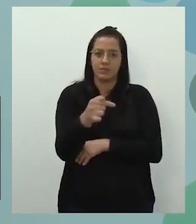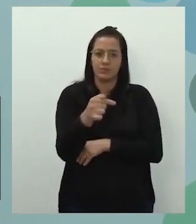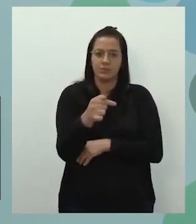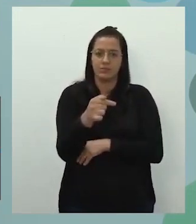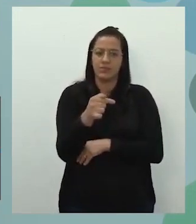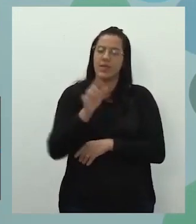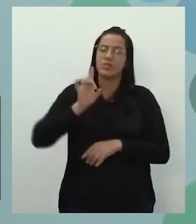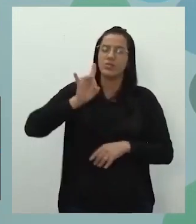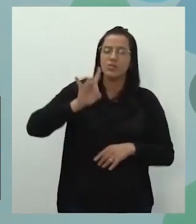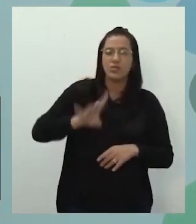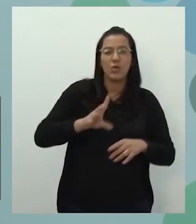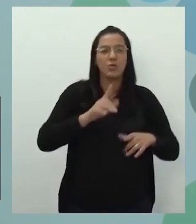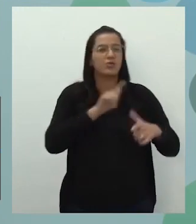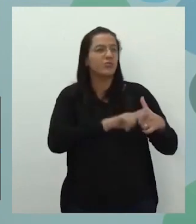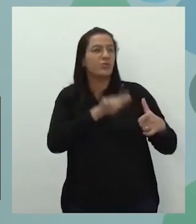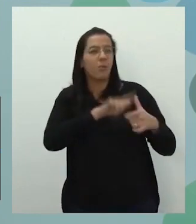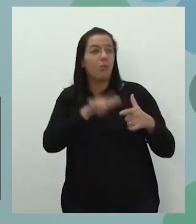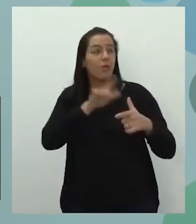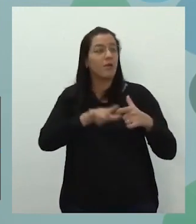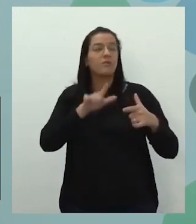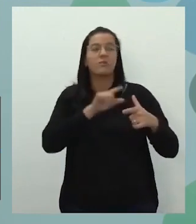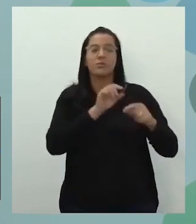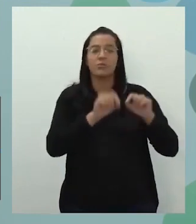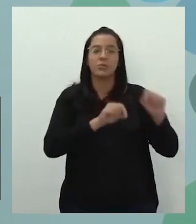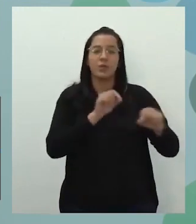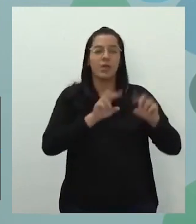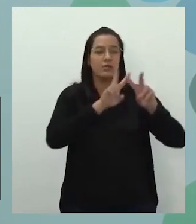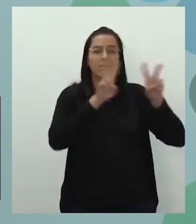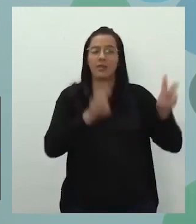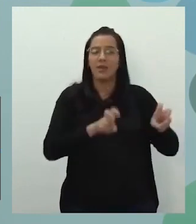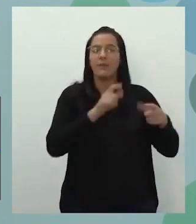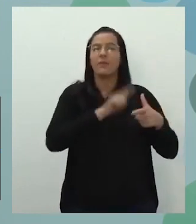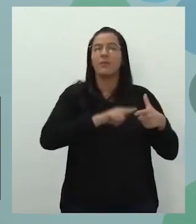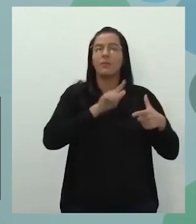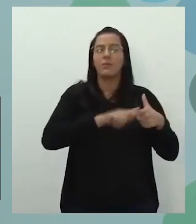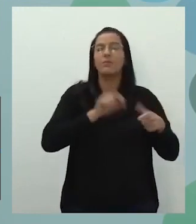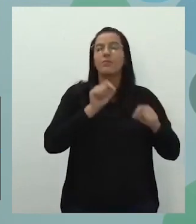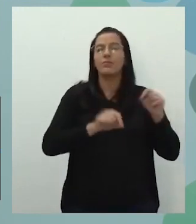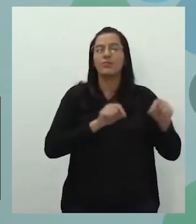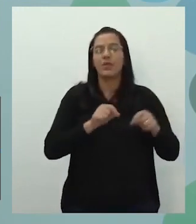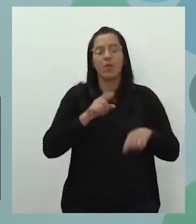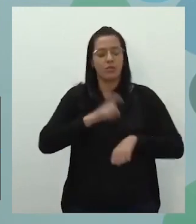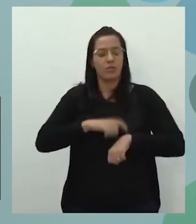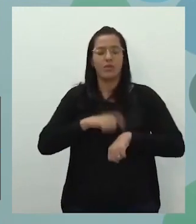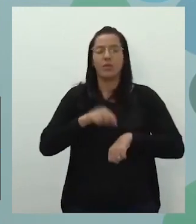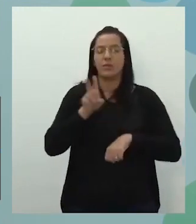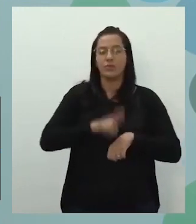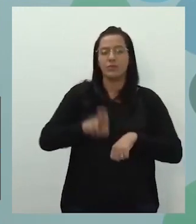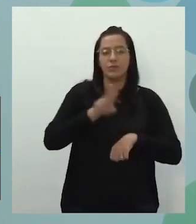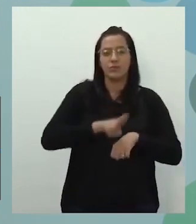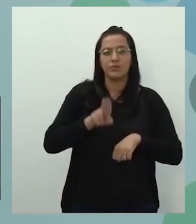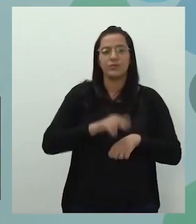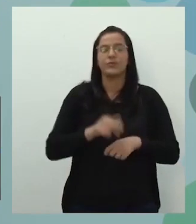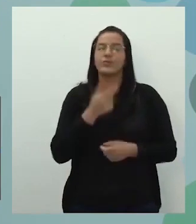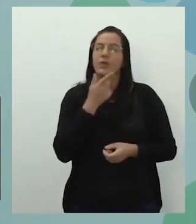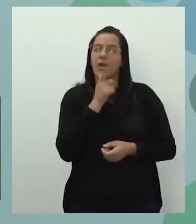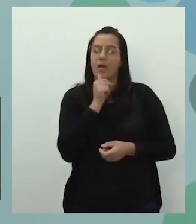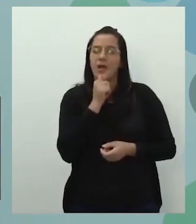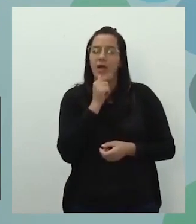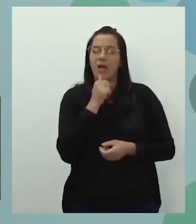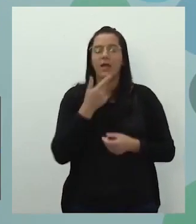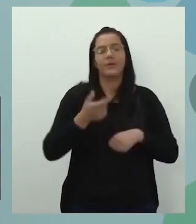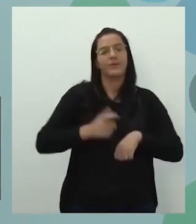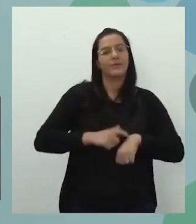aula só de problemas de contextualizações. Entre eles, vazão de uma torneira em relação ao tempo de uso, consumo de água em relação ao tempo